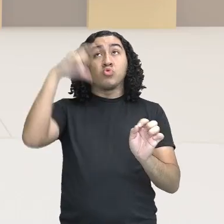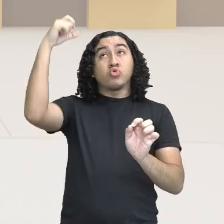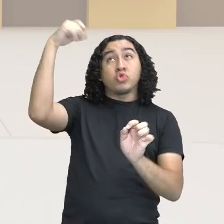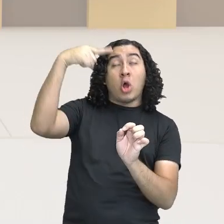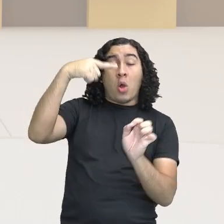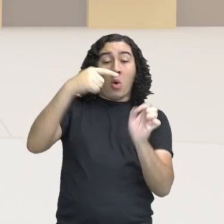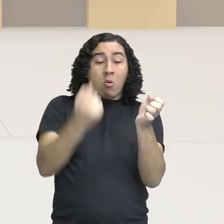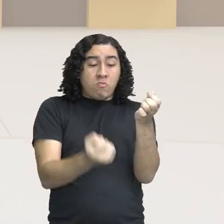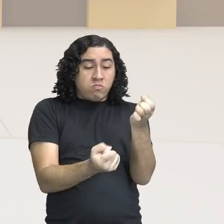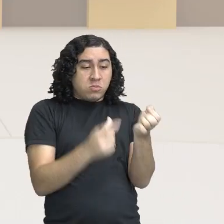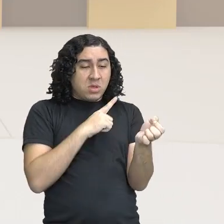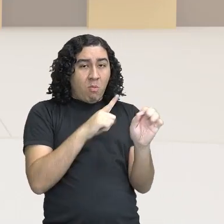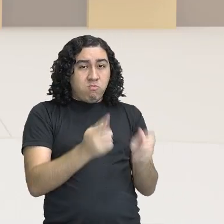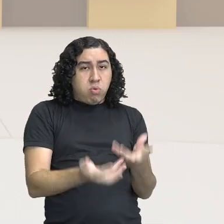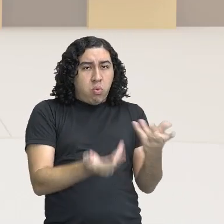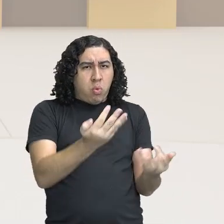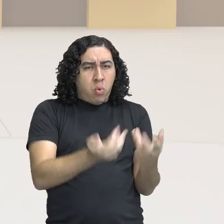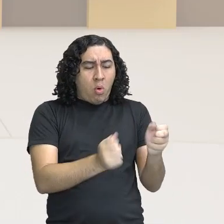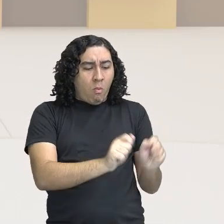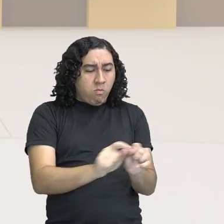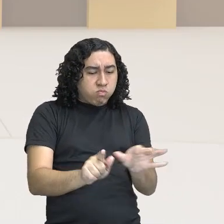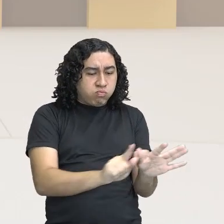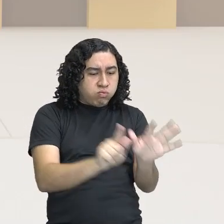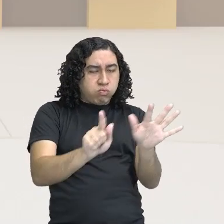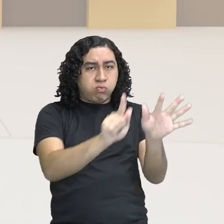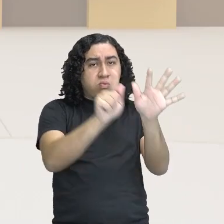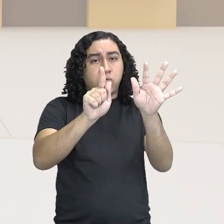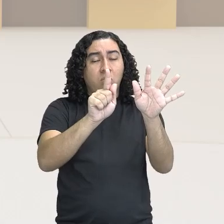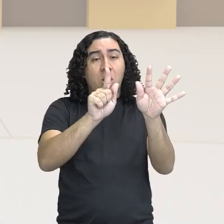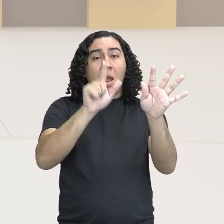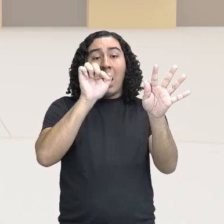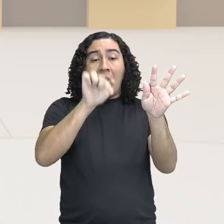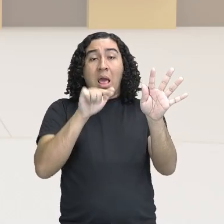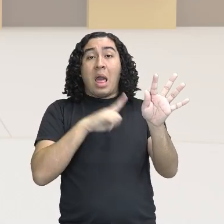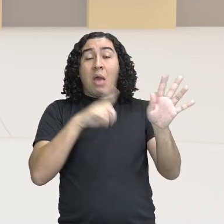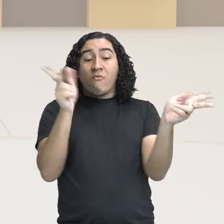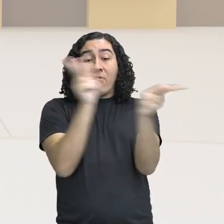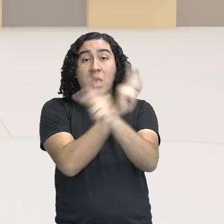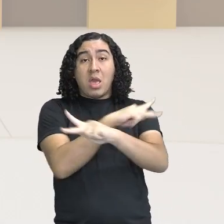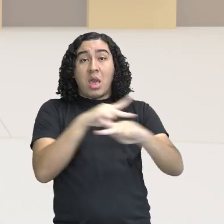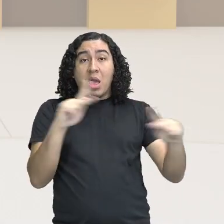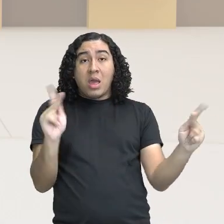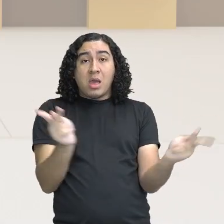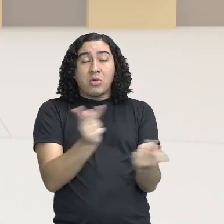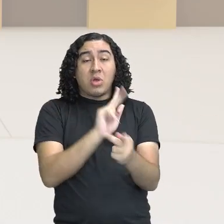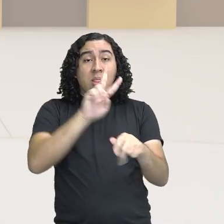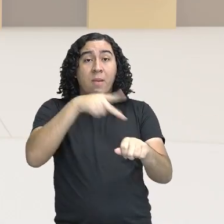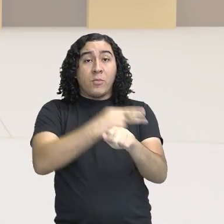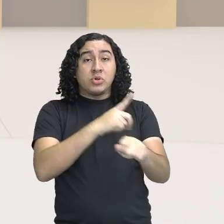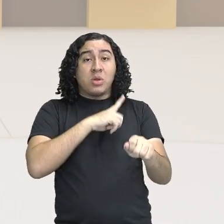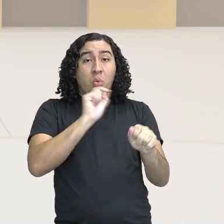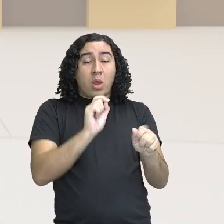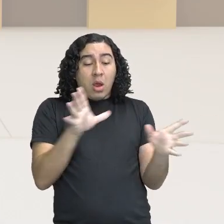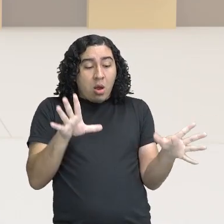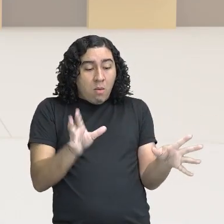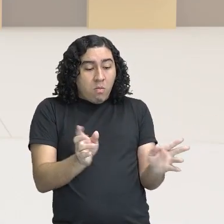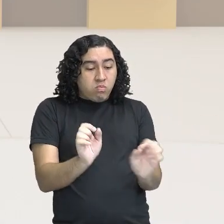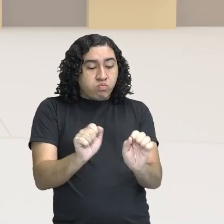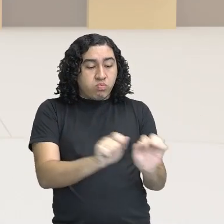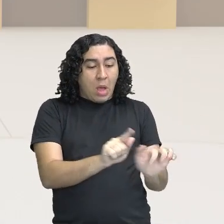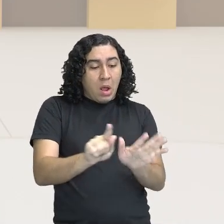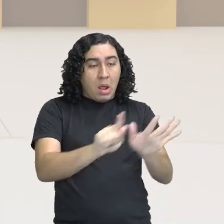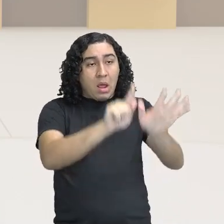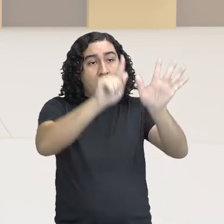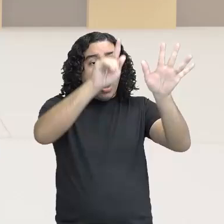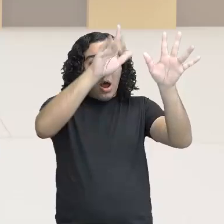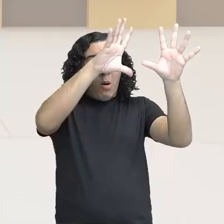essa evaporação leva esse vapor de água para o ar atmosférico. Ela vai se condensar na forma de nuvens, como você está vendo lá, ó, e também